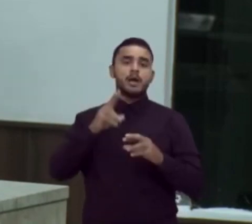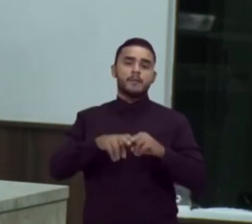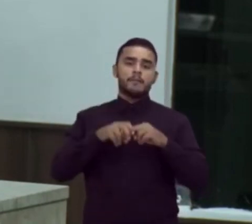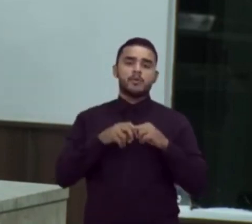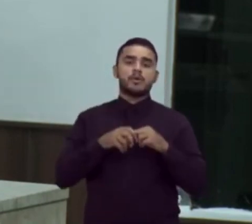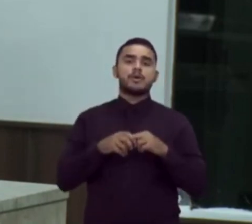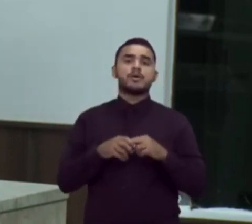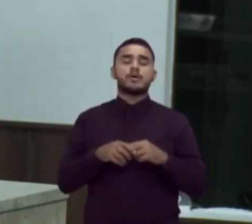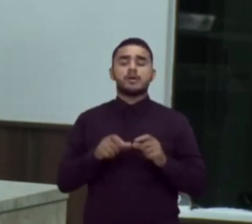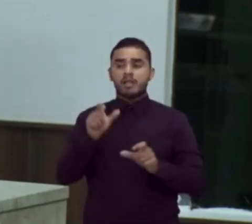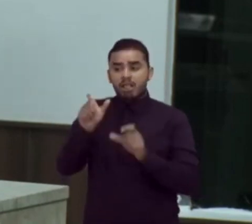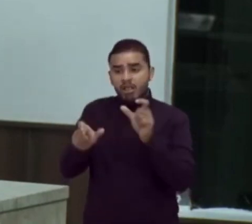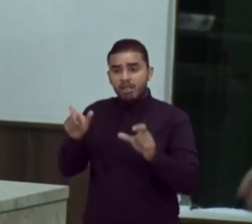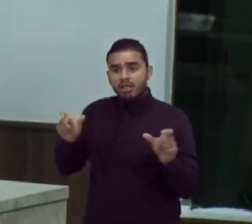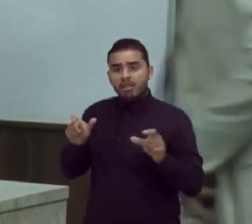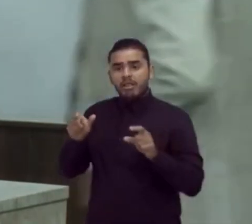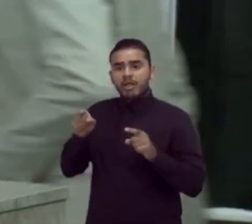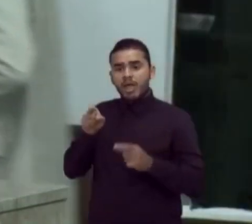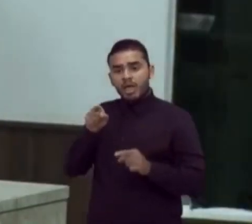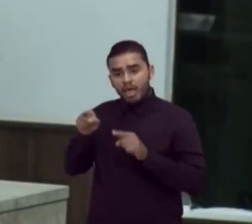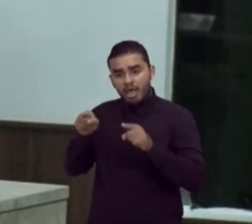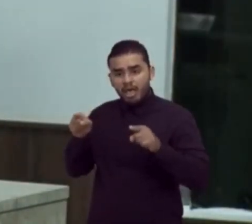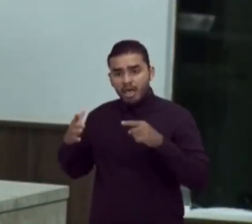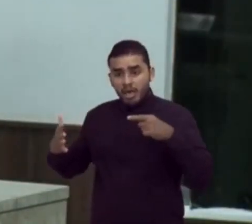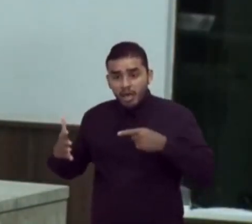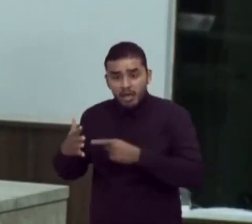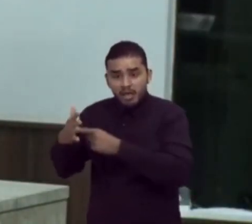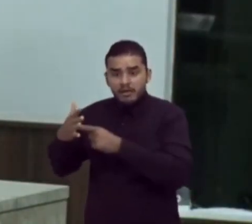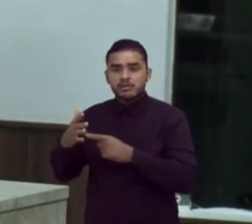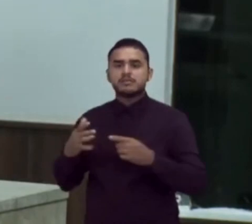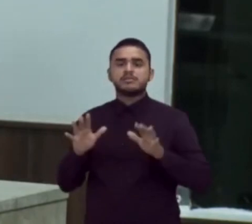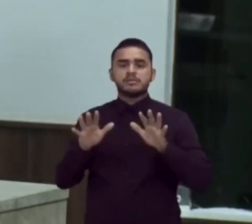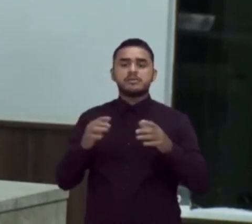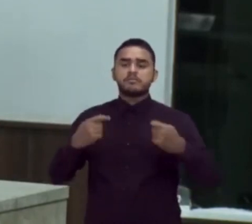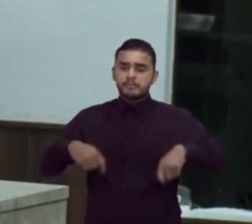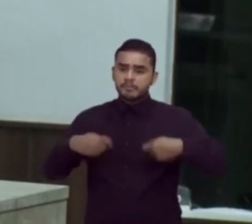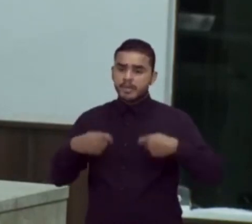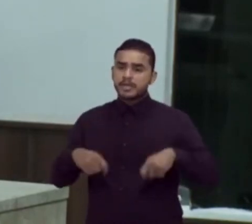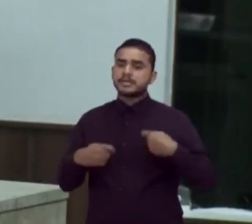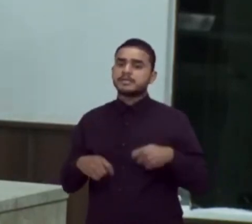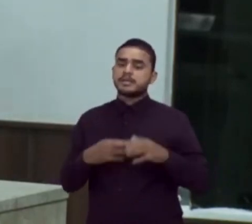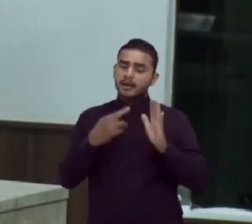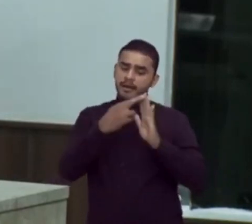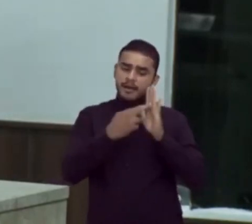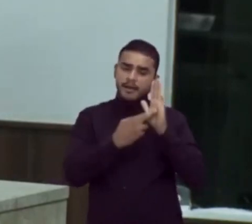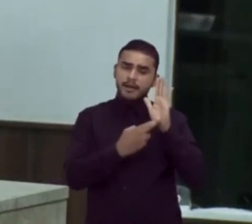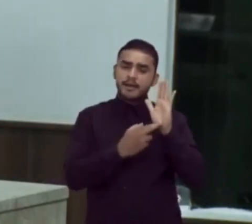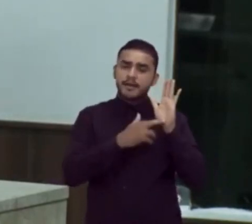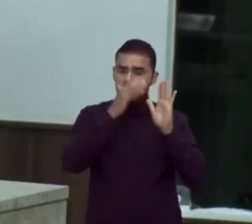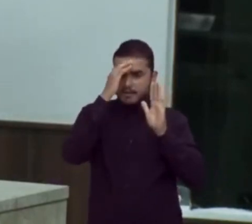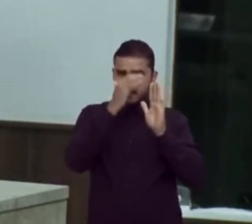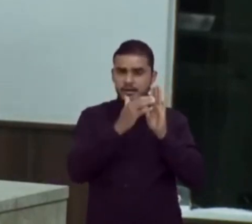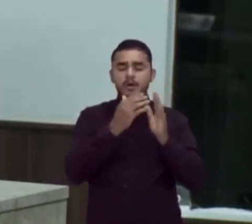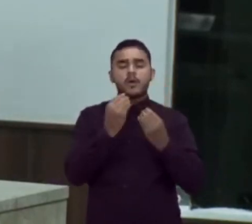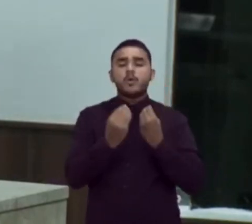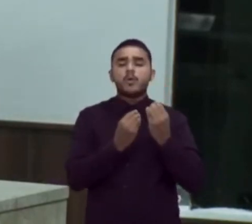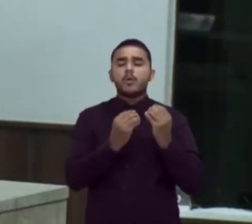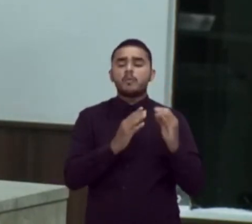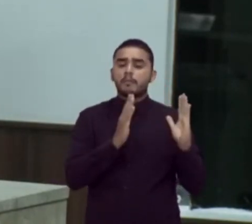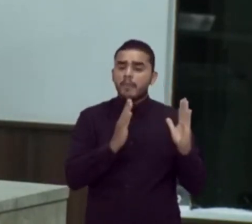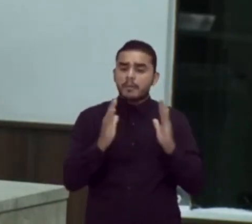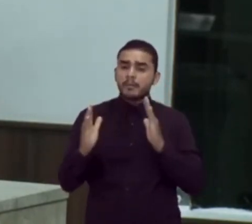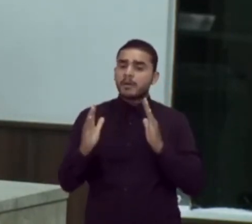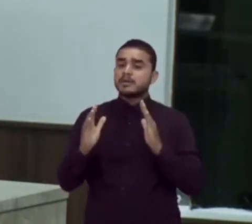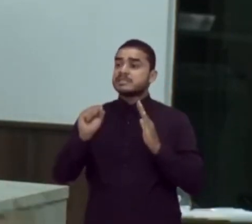um protocolo de ações para dispersão de público e não atirar, como é visto amplamente nos vídeos, para todos